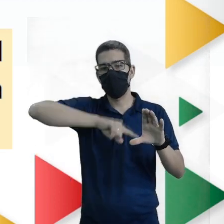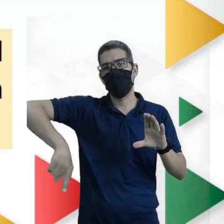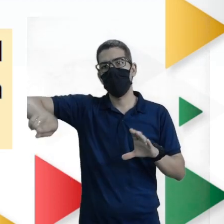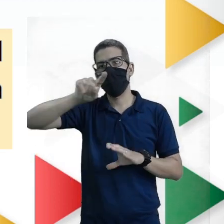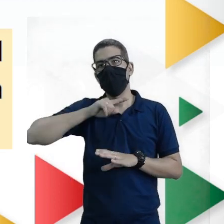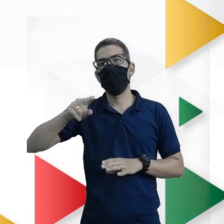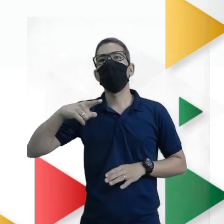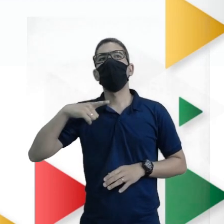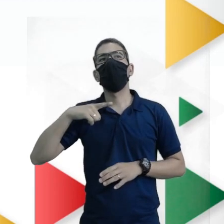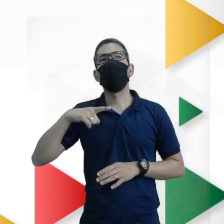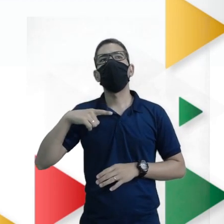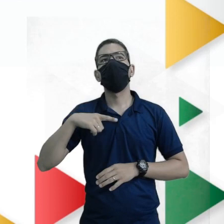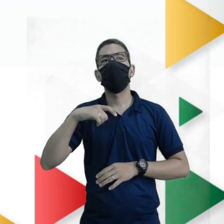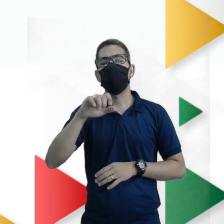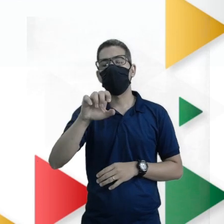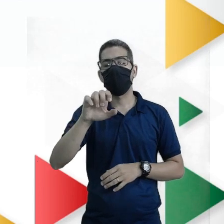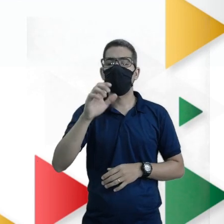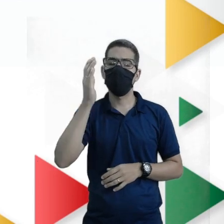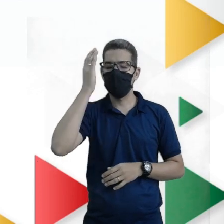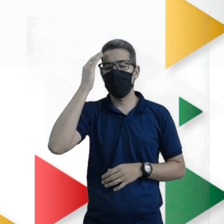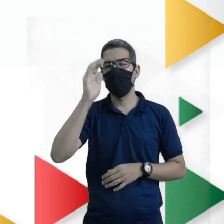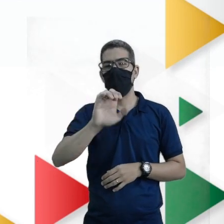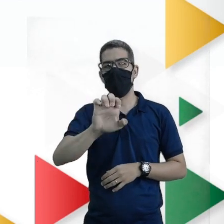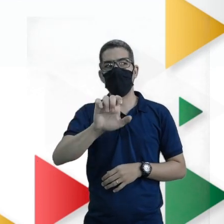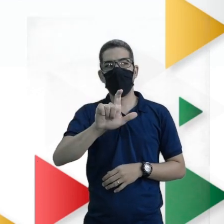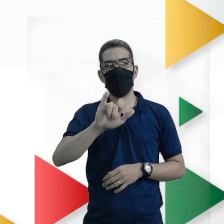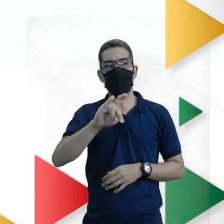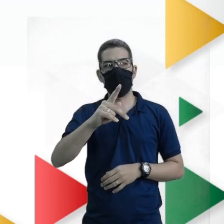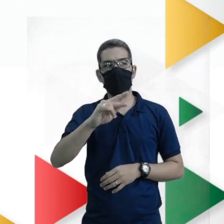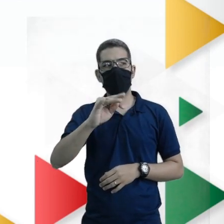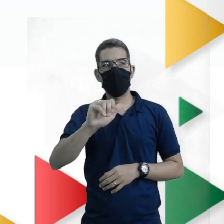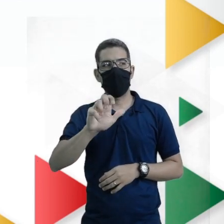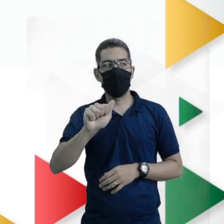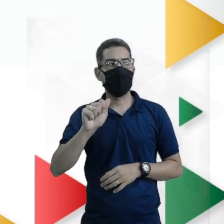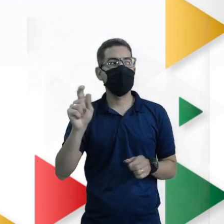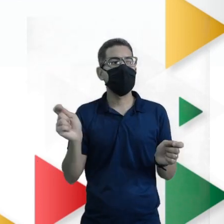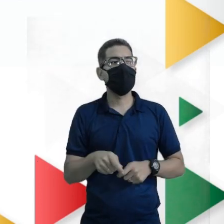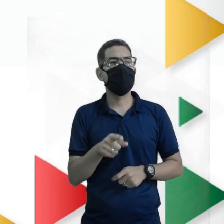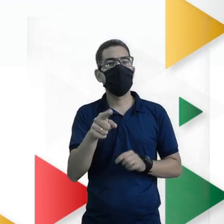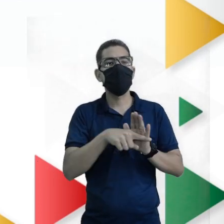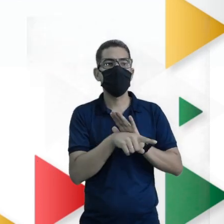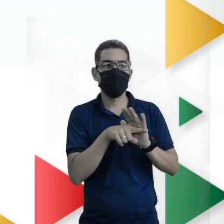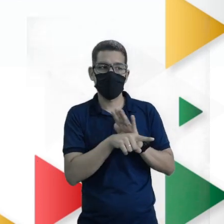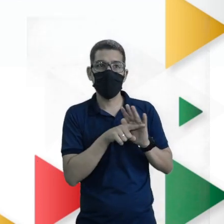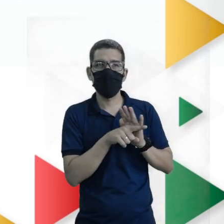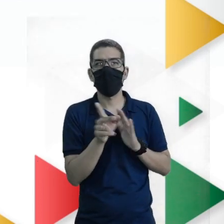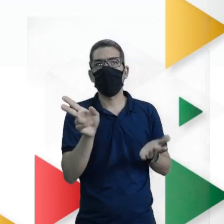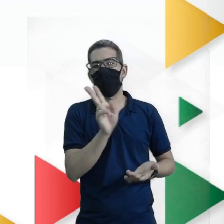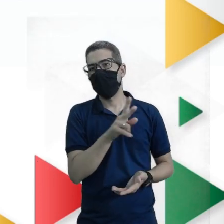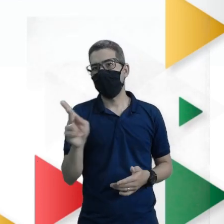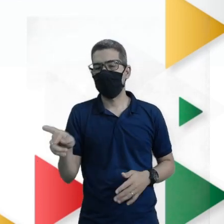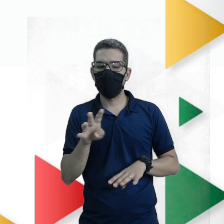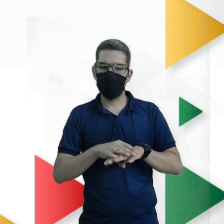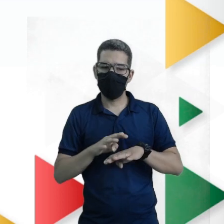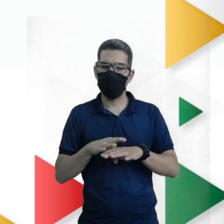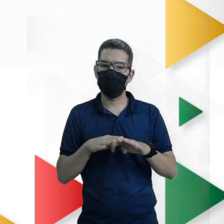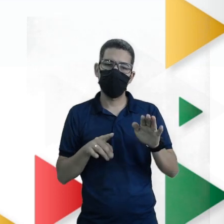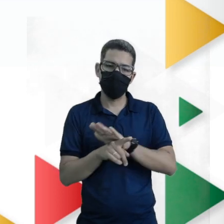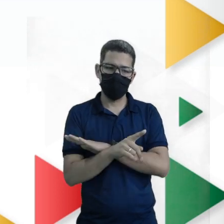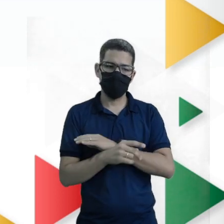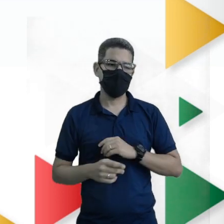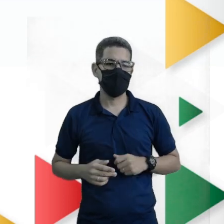sabemos que é elíptica, tá? Então, se você quiser saber um pouquinho mais, pesquisa aí ou pergunta ao teu professor de matemática,